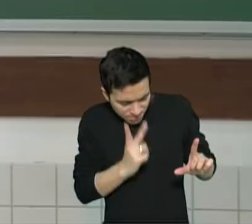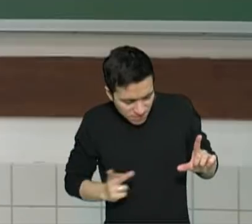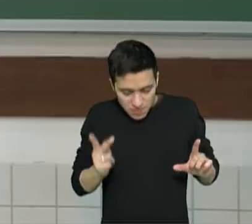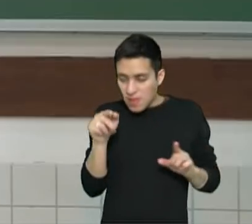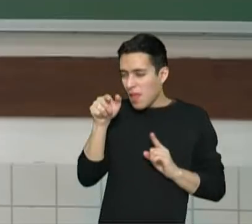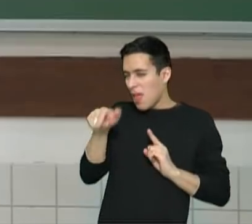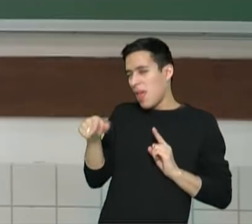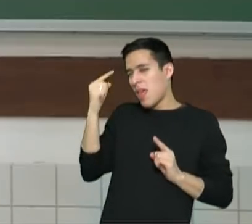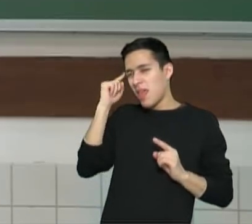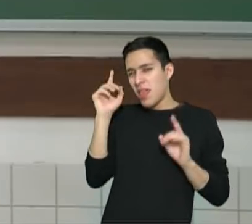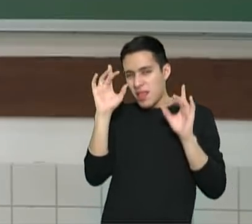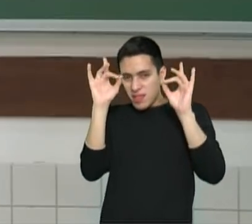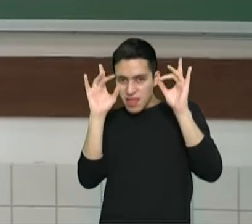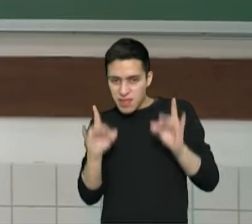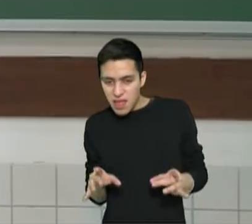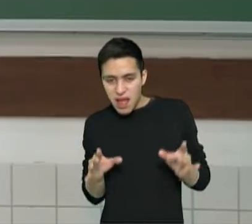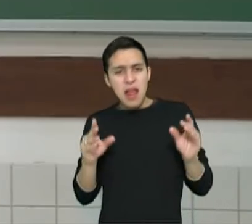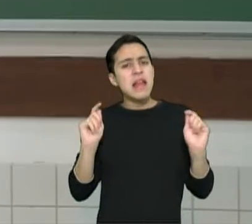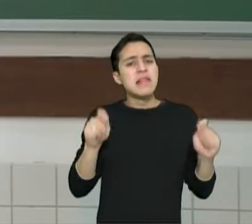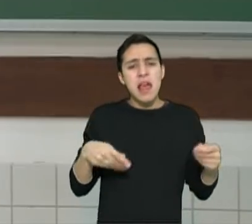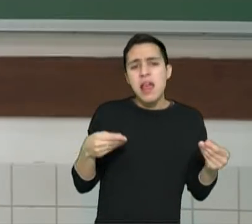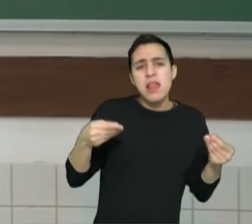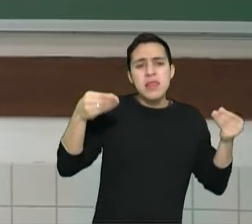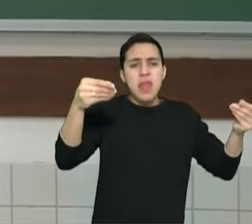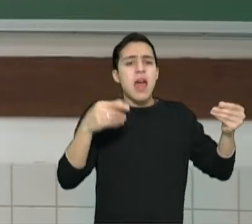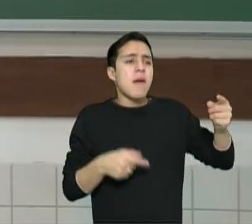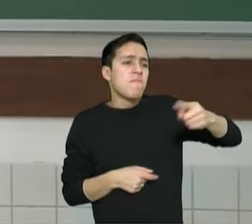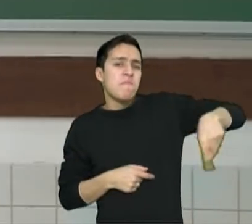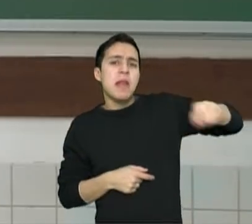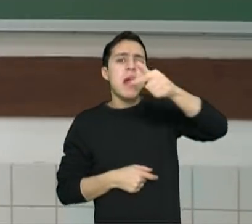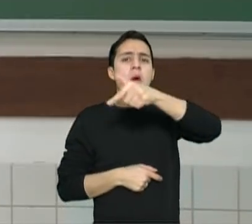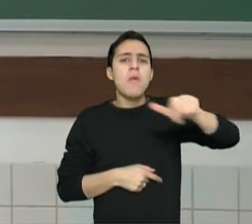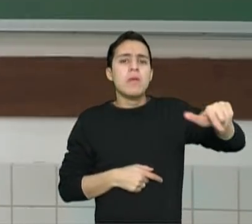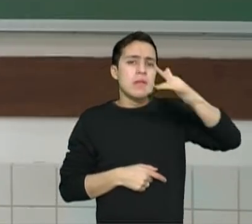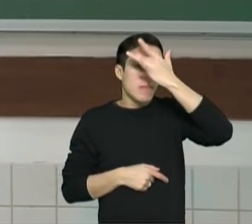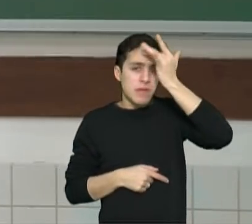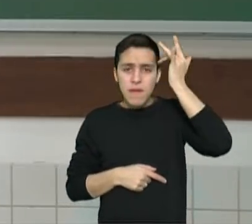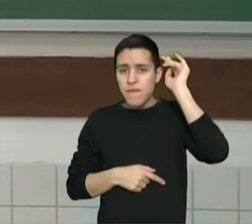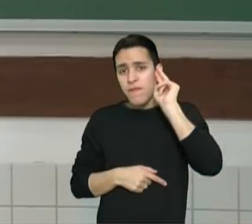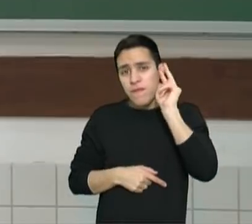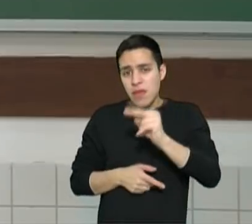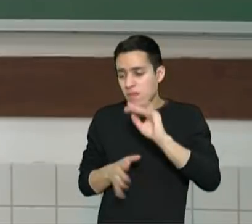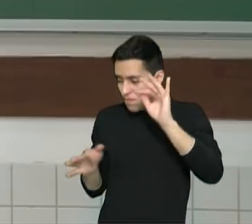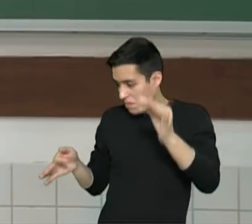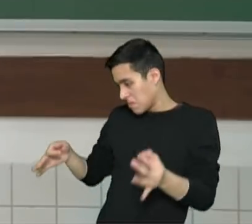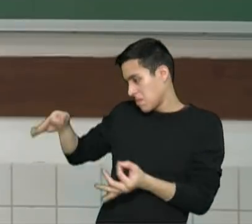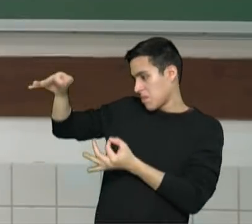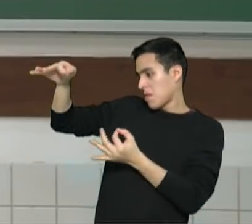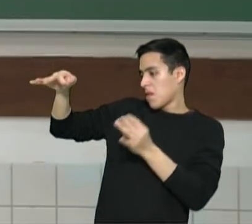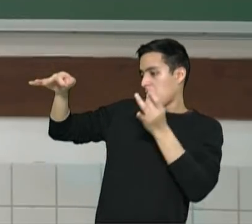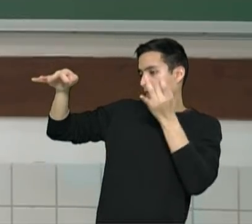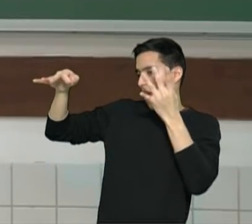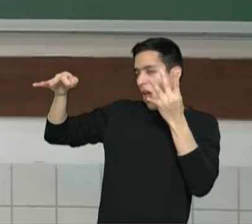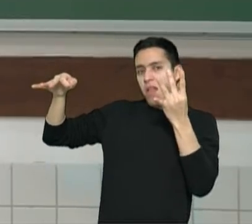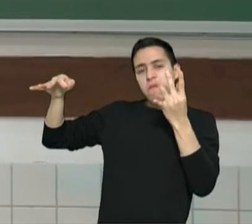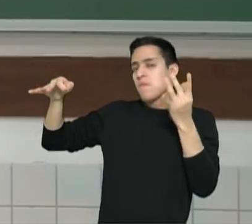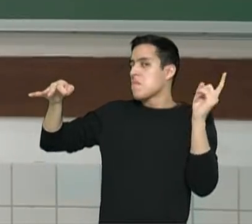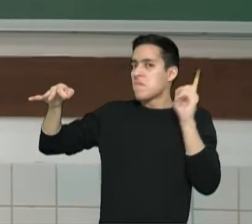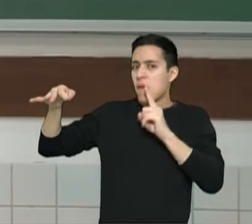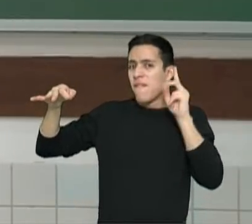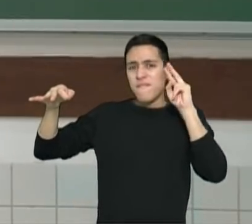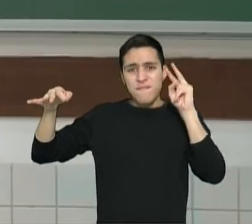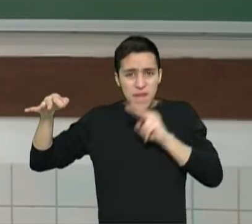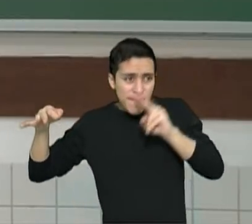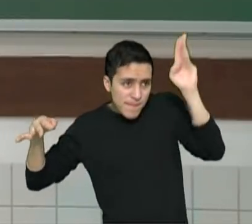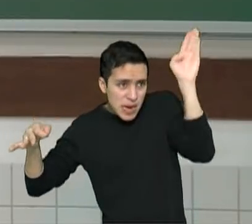vários detalhes para as pessoas poderem ver. Por quê? Porque essas pessoas não tinham fácil acesso ao nosso país, né? Então,